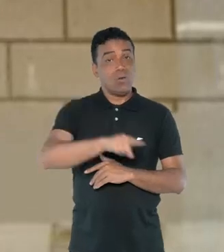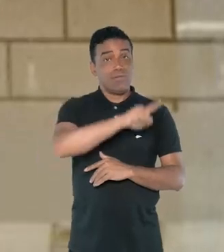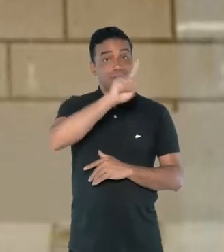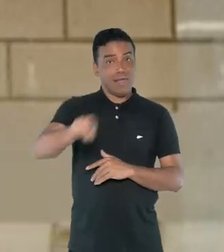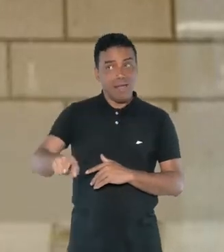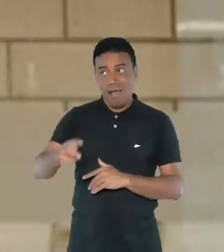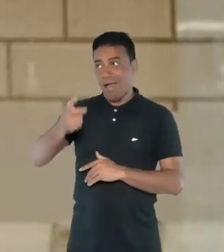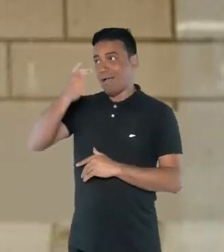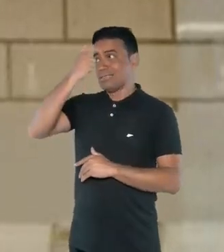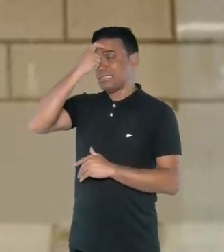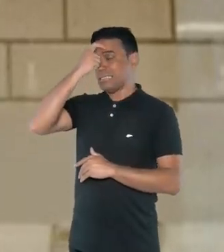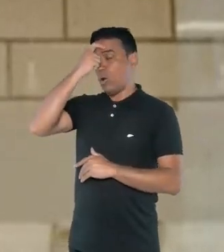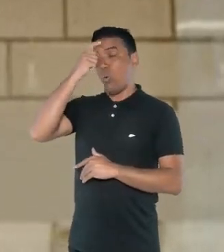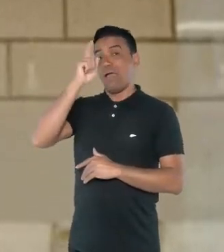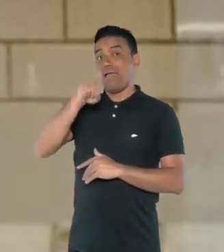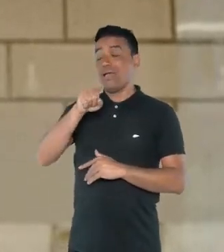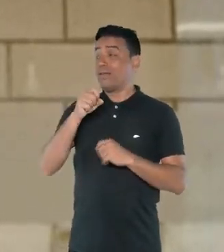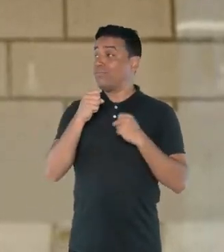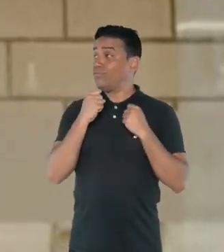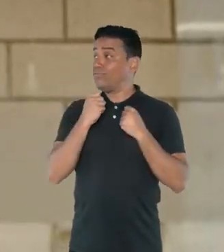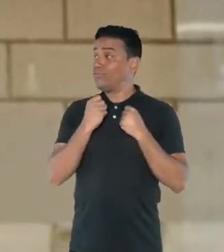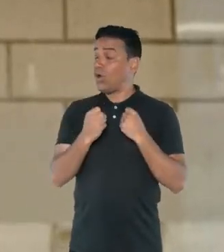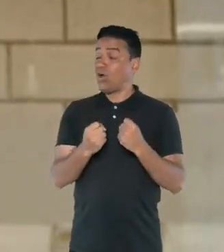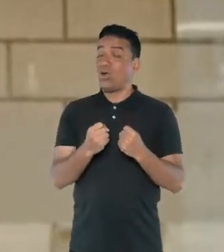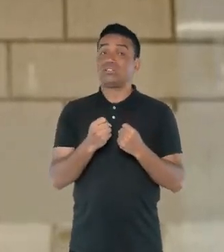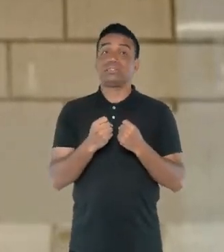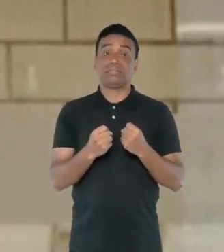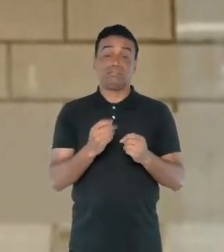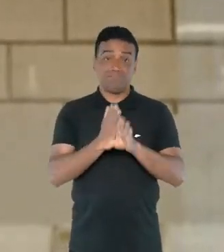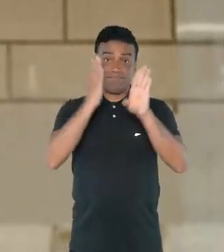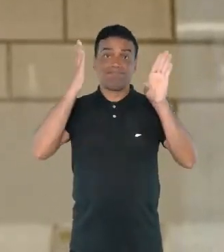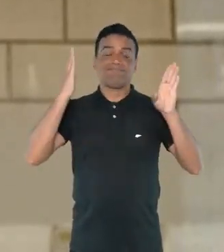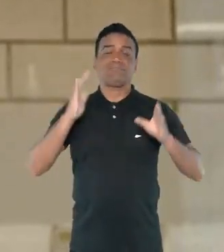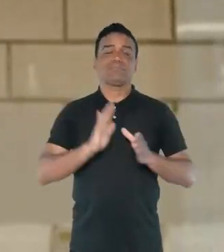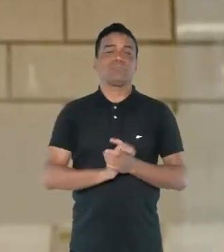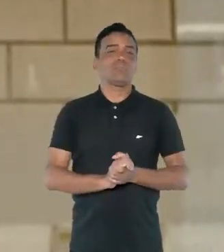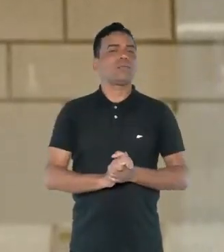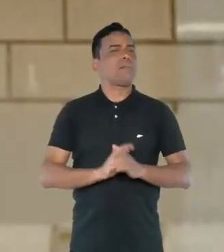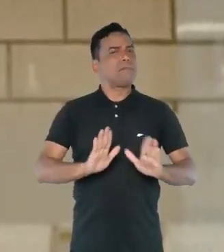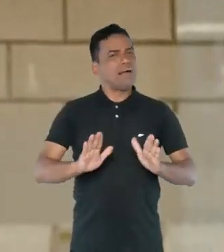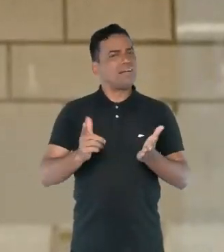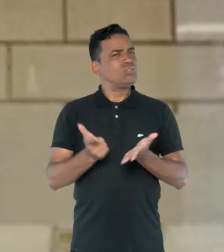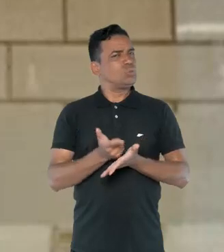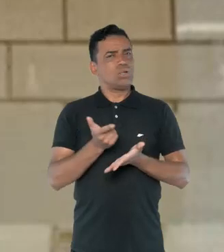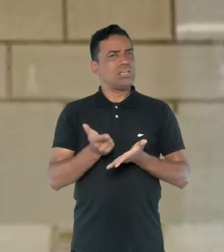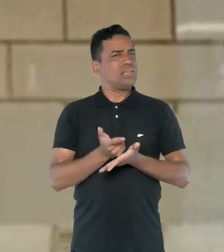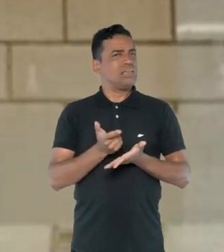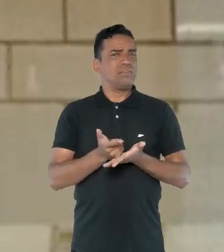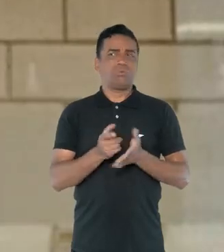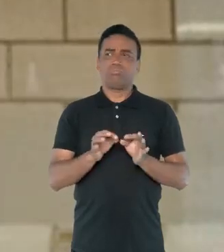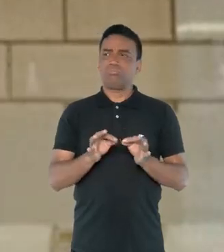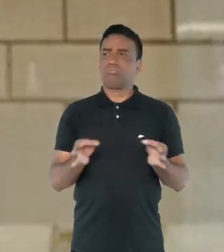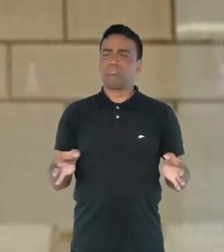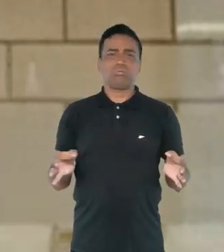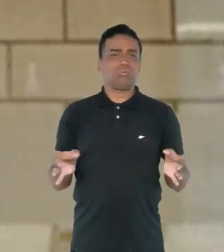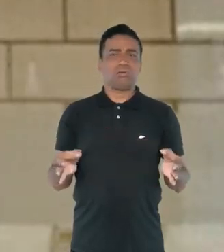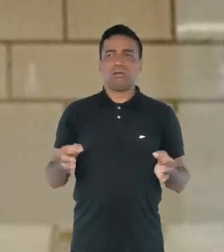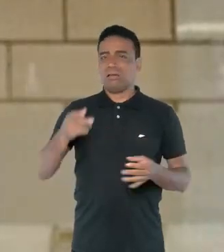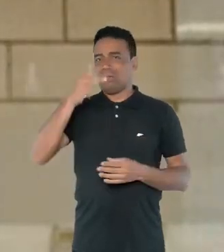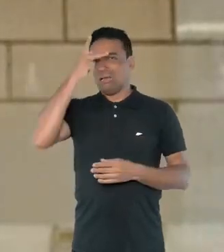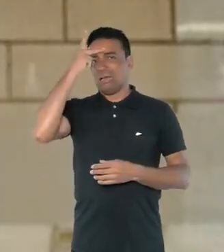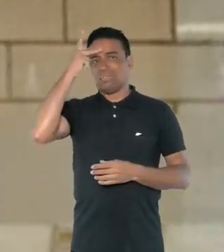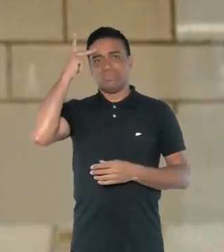algo muito forte, impactante. Mas o livro é pífio, ninguém quase nota o